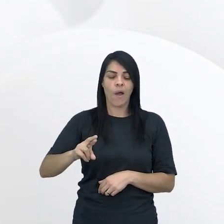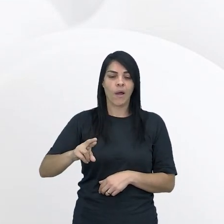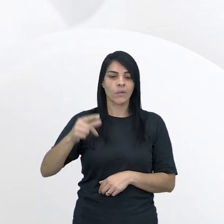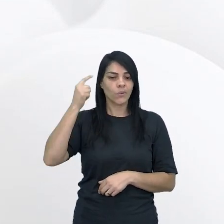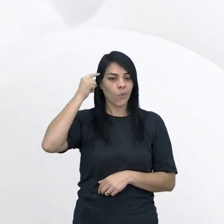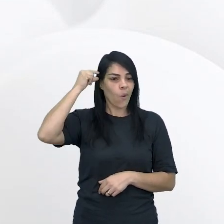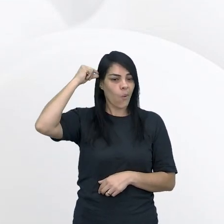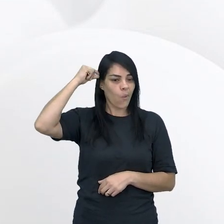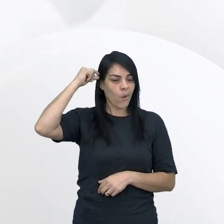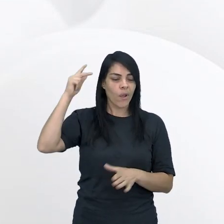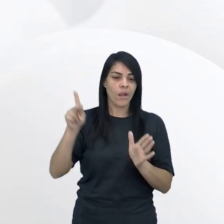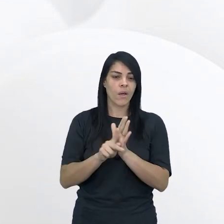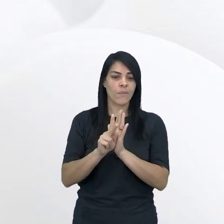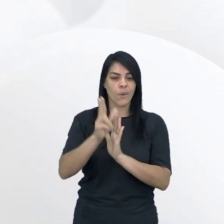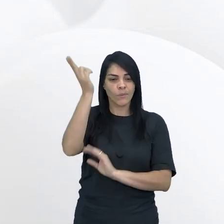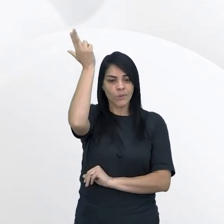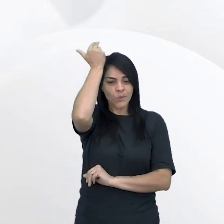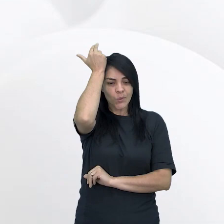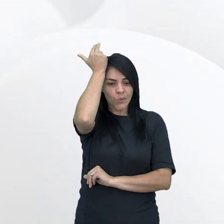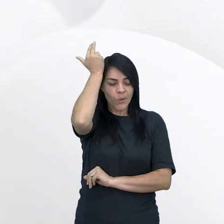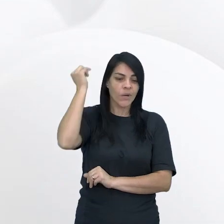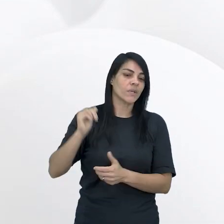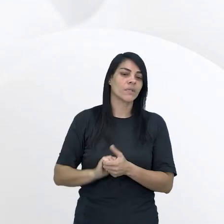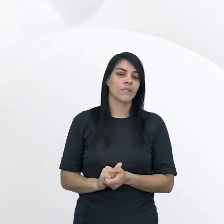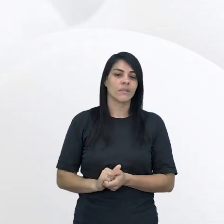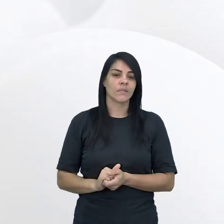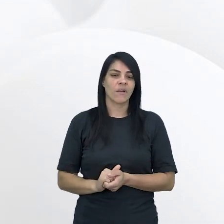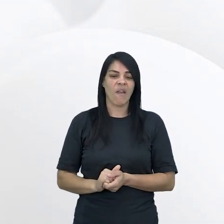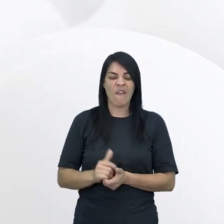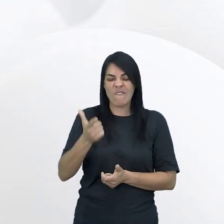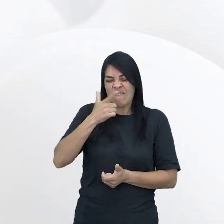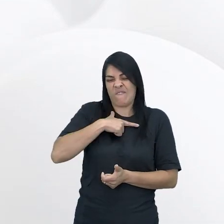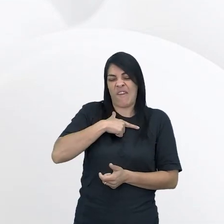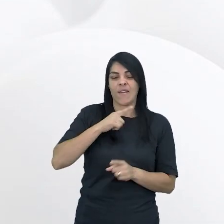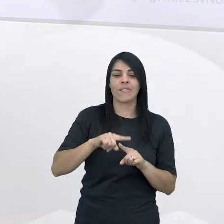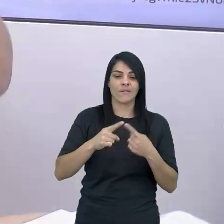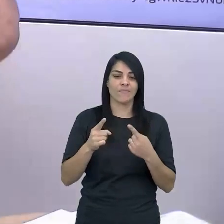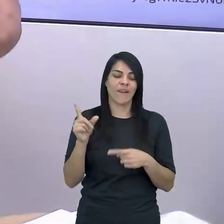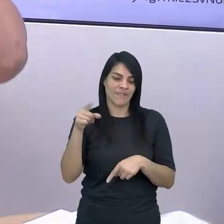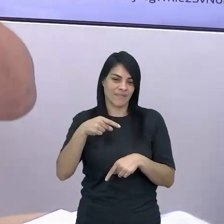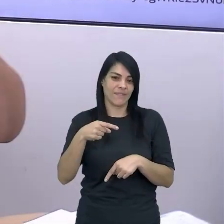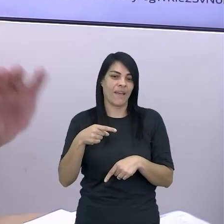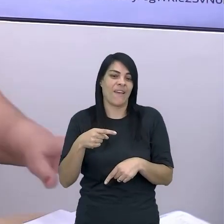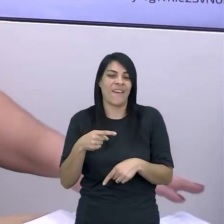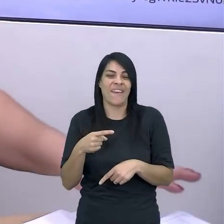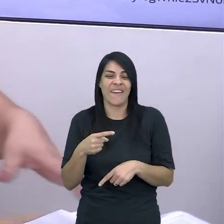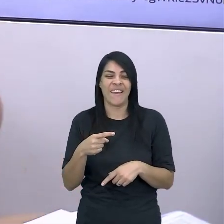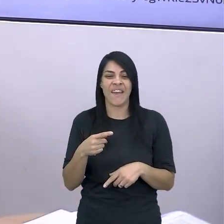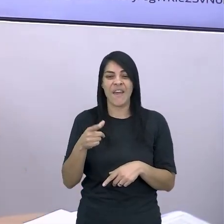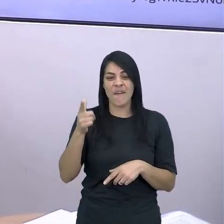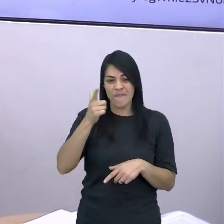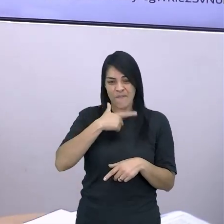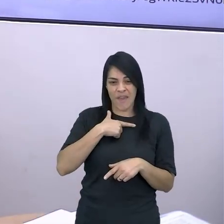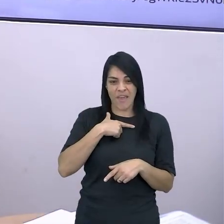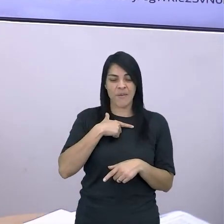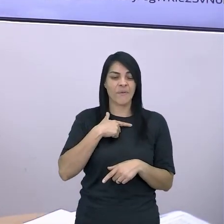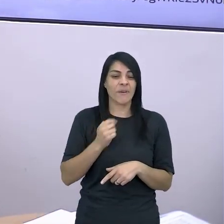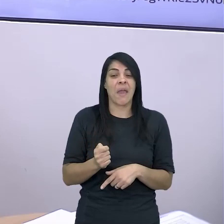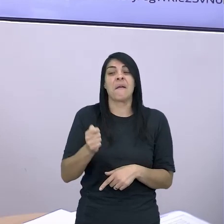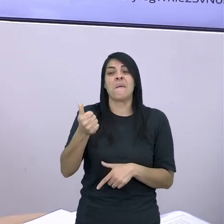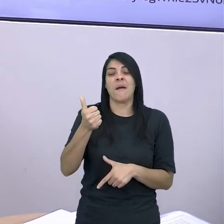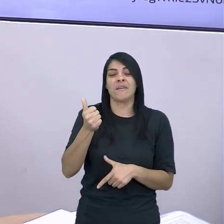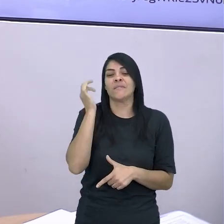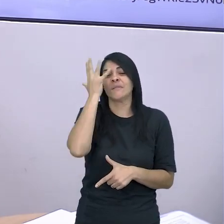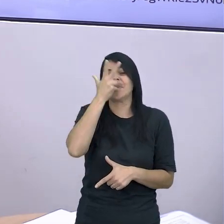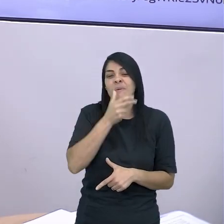Ele é tão feinho que ele chega a ser muito bonitinho, gente. É estranho, sabe, de explicar